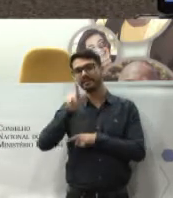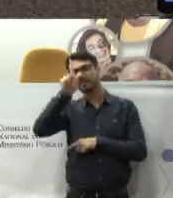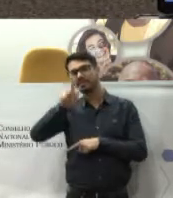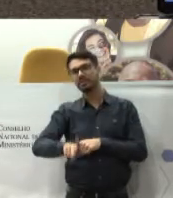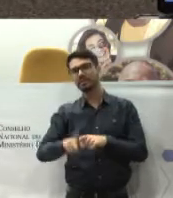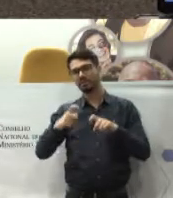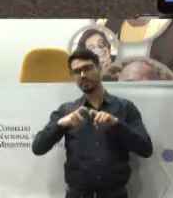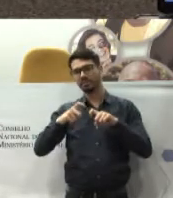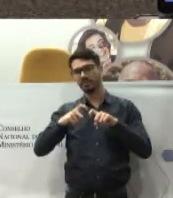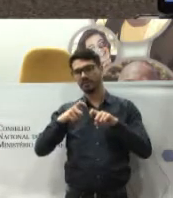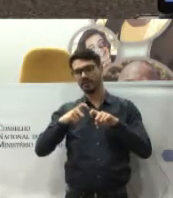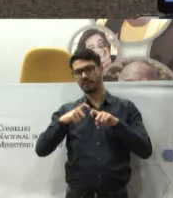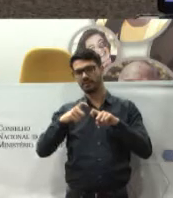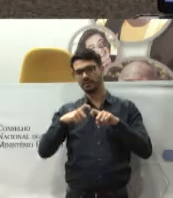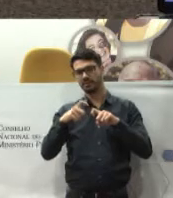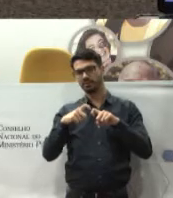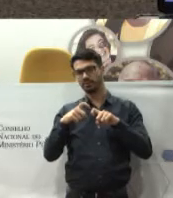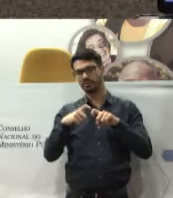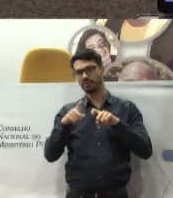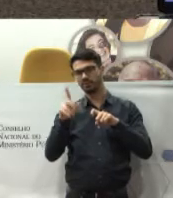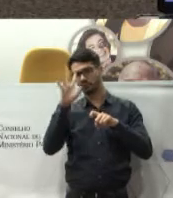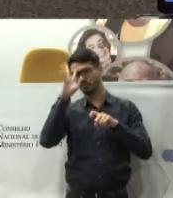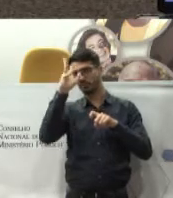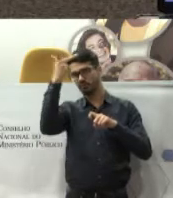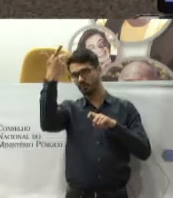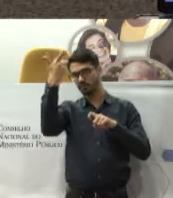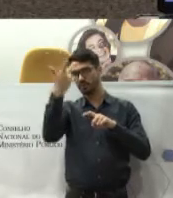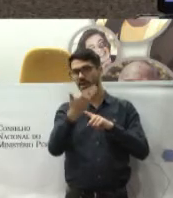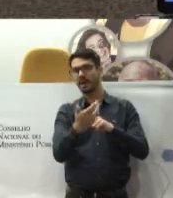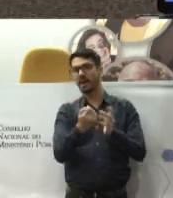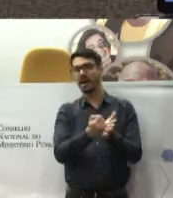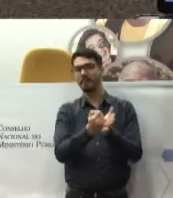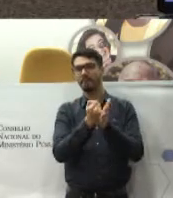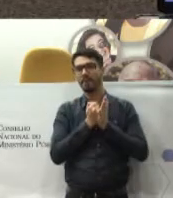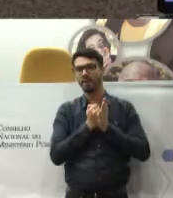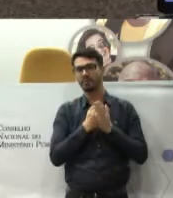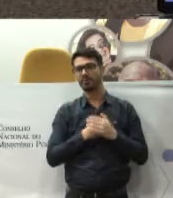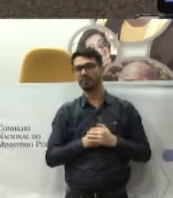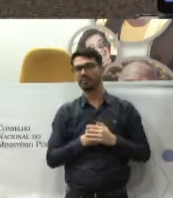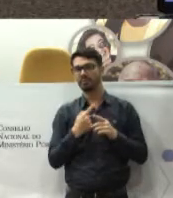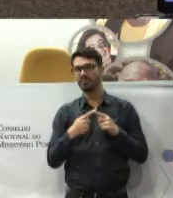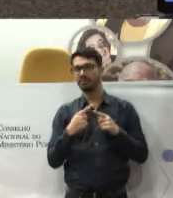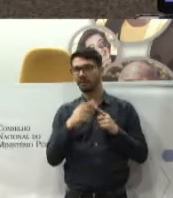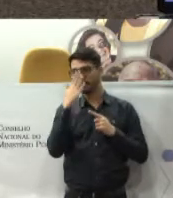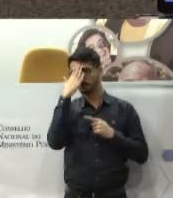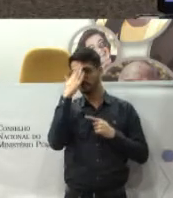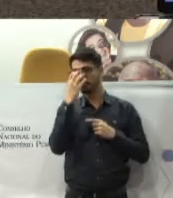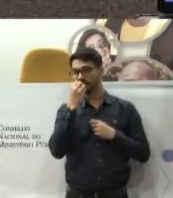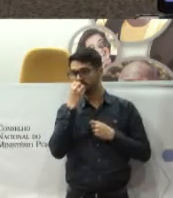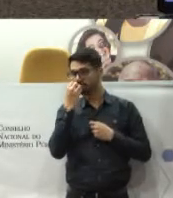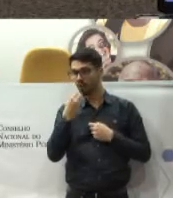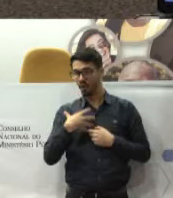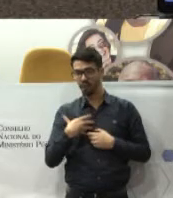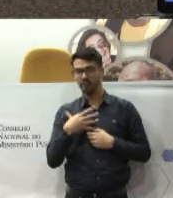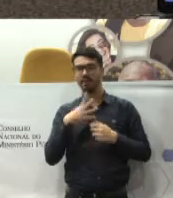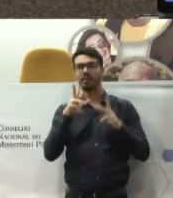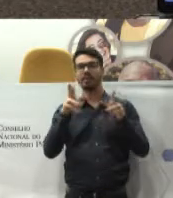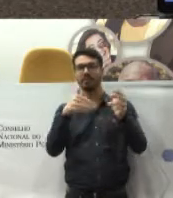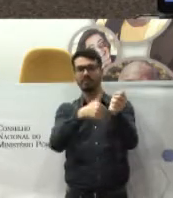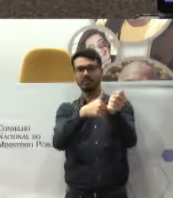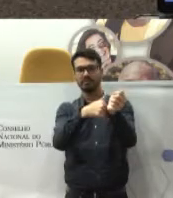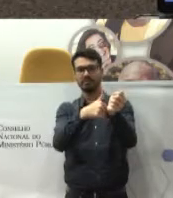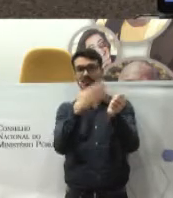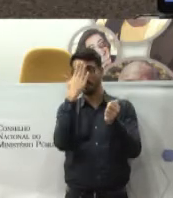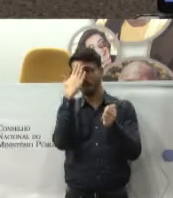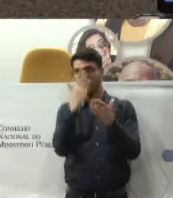gestor e os médicos que estão tomando essa decisão e estão me auxiliando para isso. Então, saem como decisões judiciais,